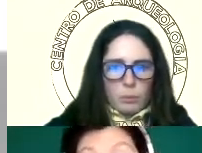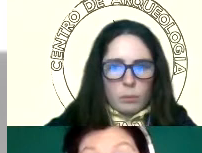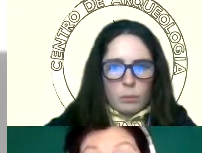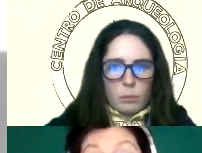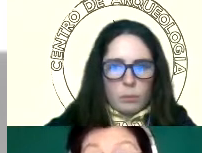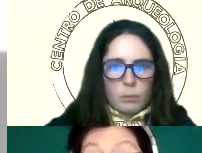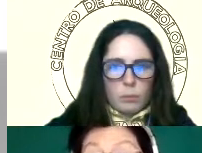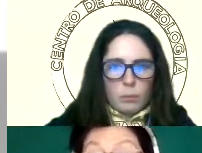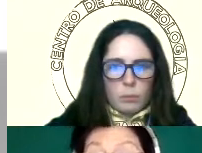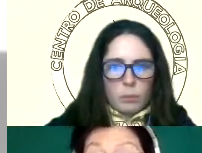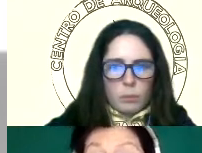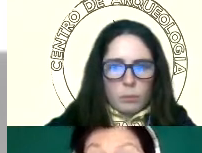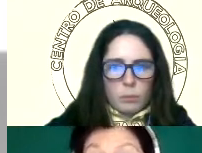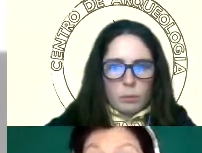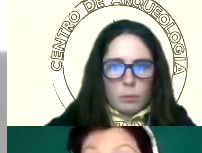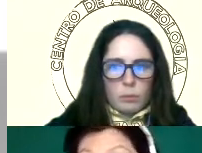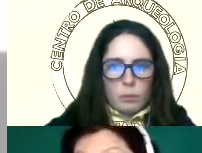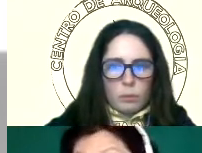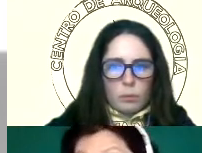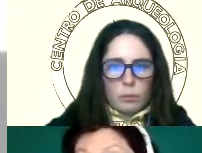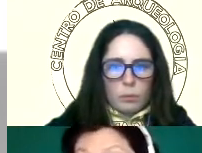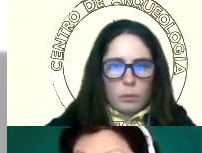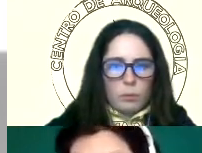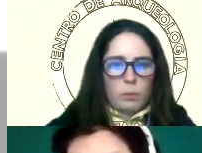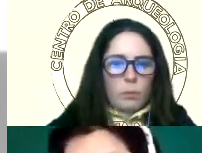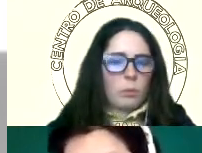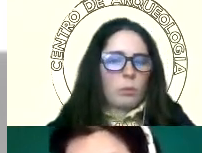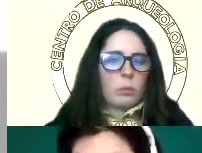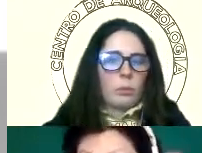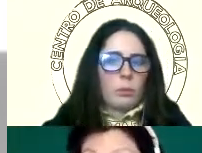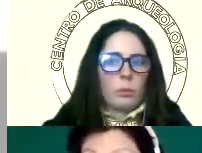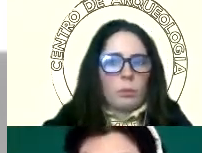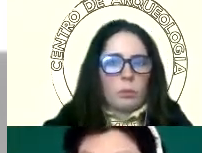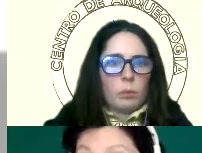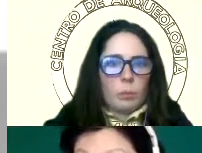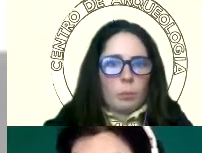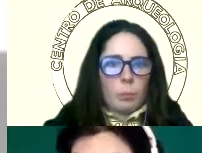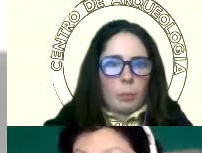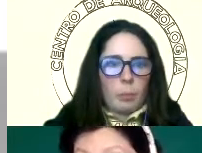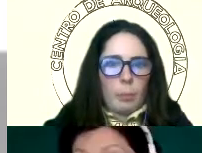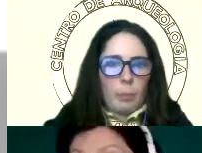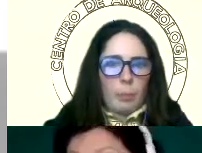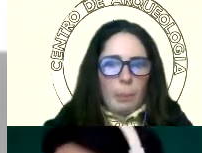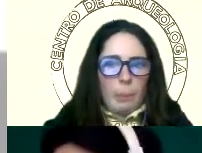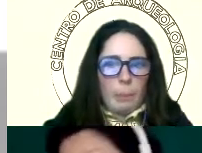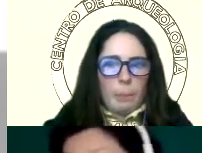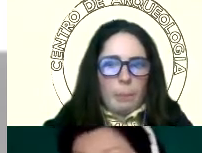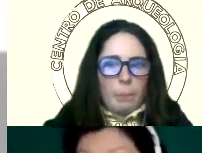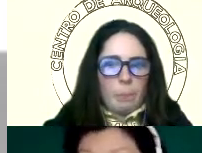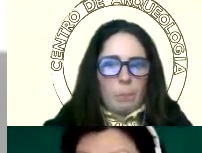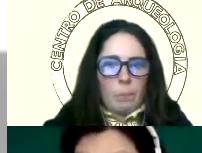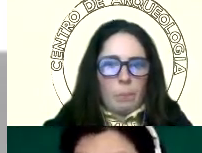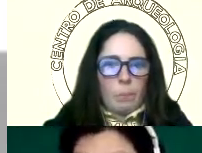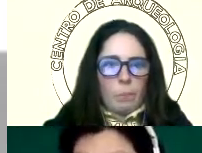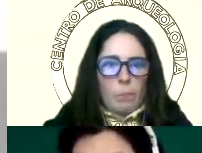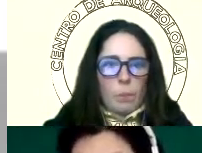remodelação, portanto, não temos assim pistas muito evidentes sobre o que será ou seria